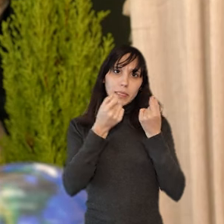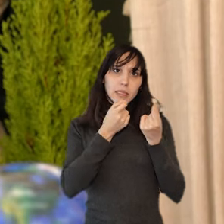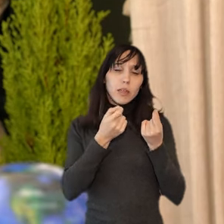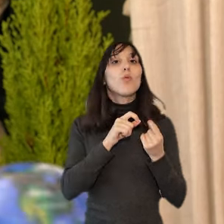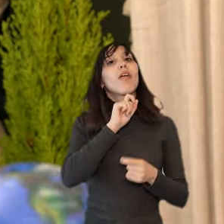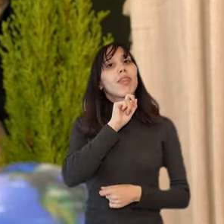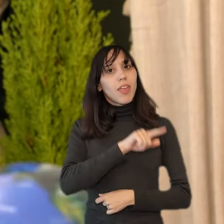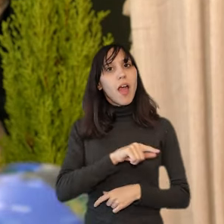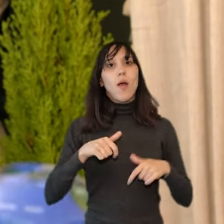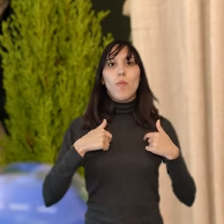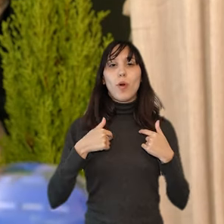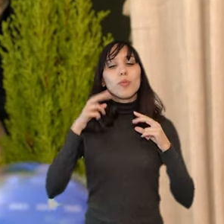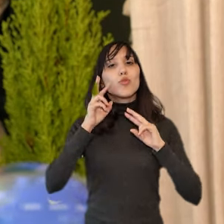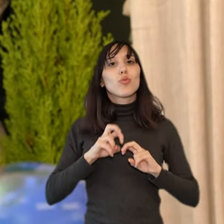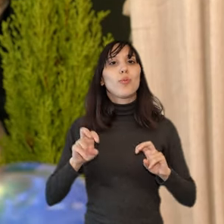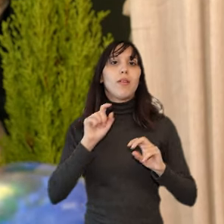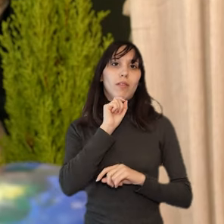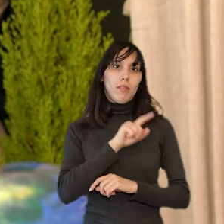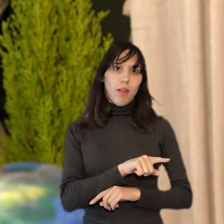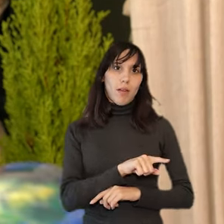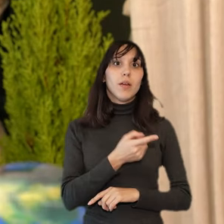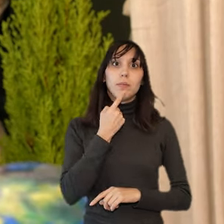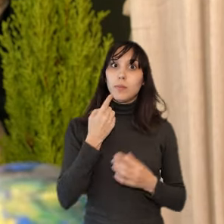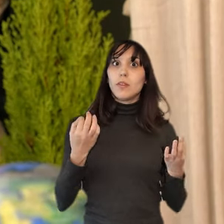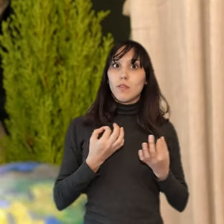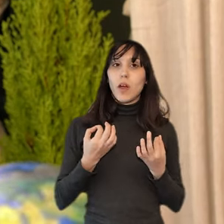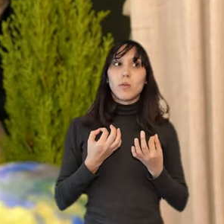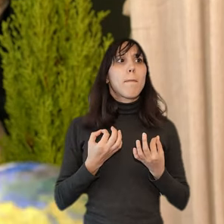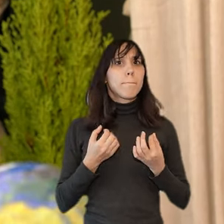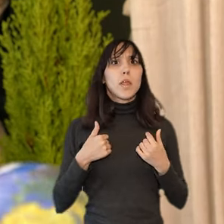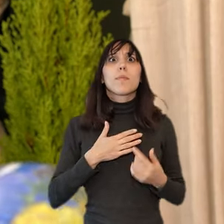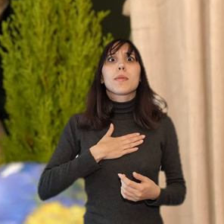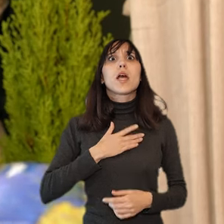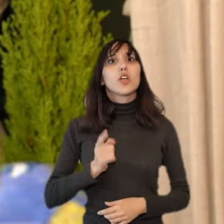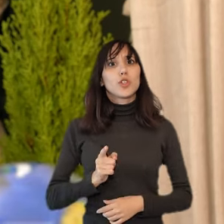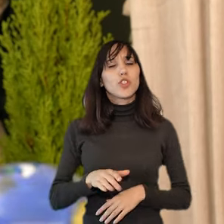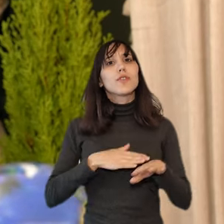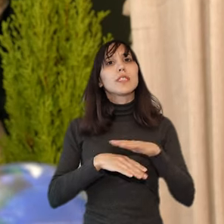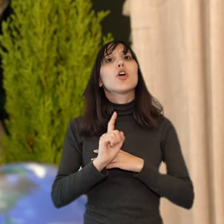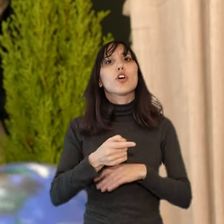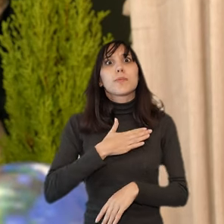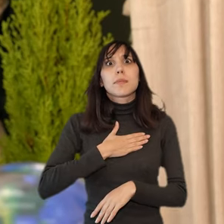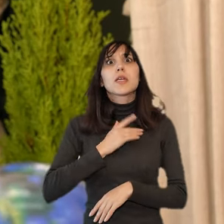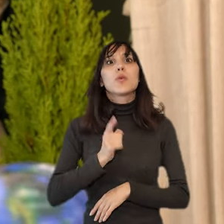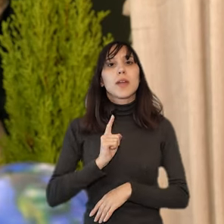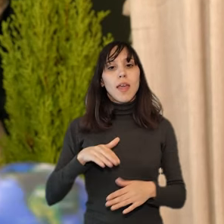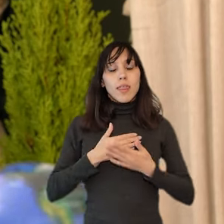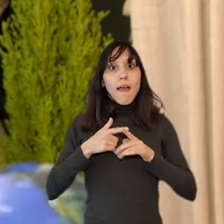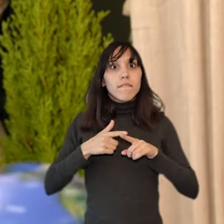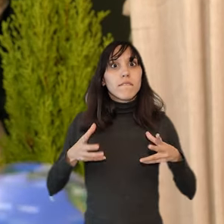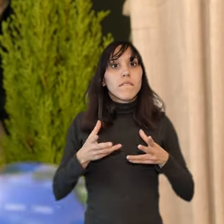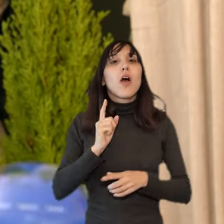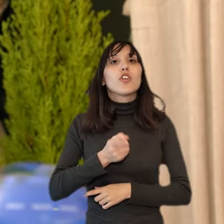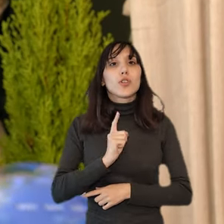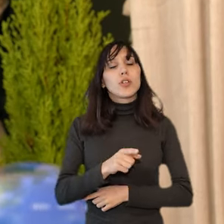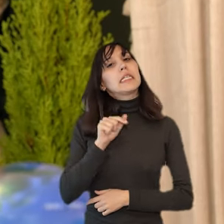tem espaço de de autodescoberta e perceberem realmente o que é que eu gosto de fazer não é o que é que me motiva o que